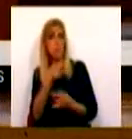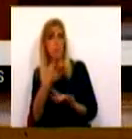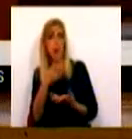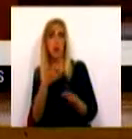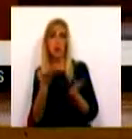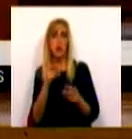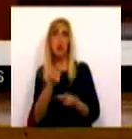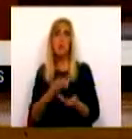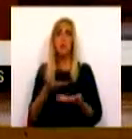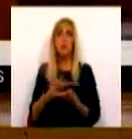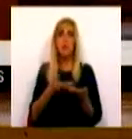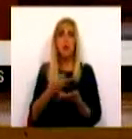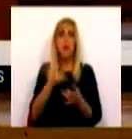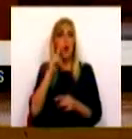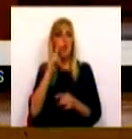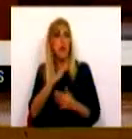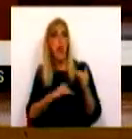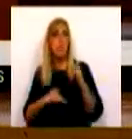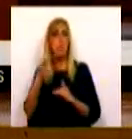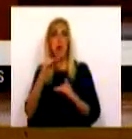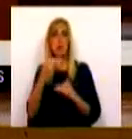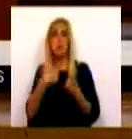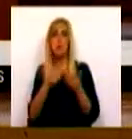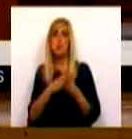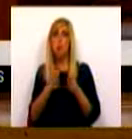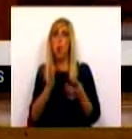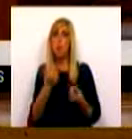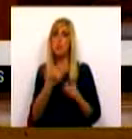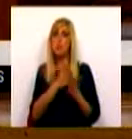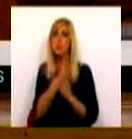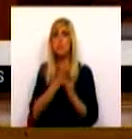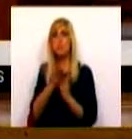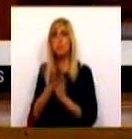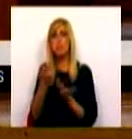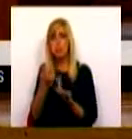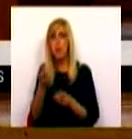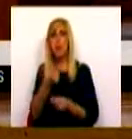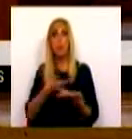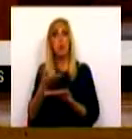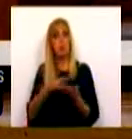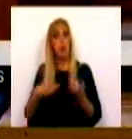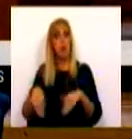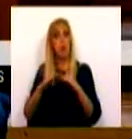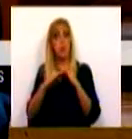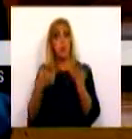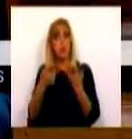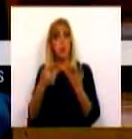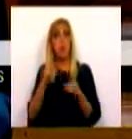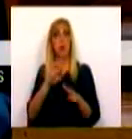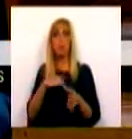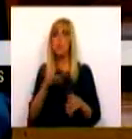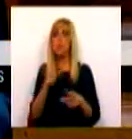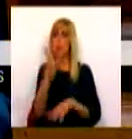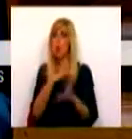revisto em alta em todas as suas componentes. A economia crescerá este ano ao nível da zona euro, sem divergir pelo segundo